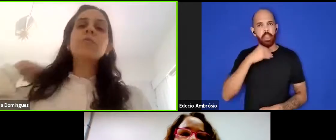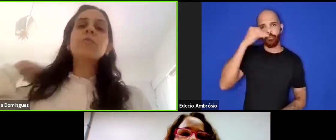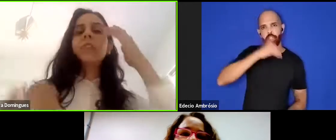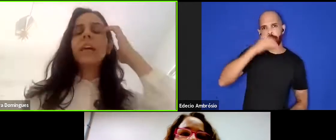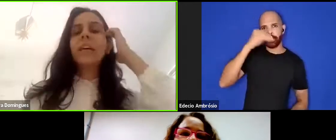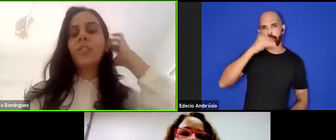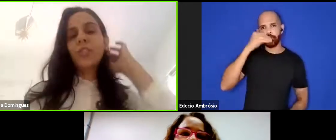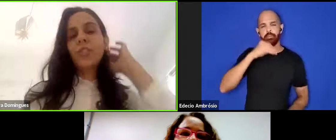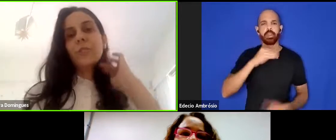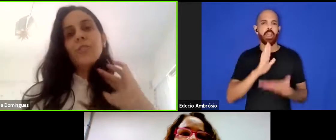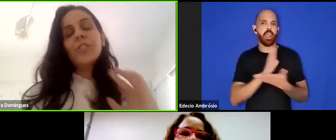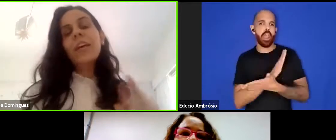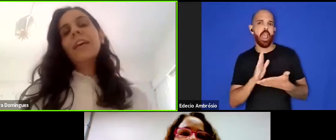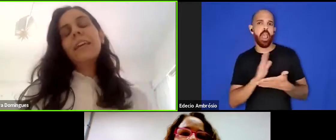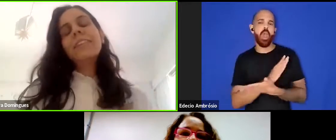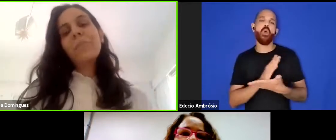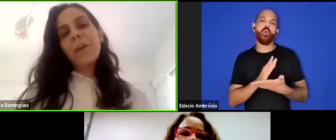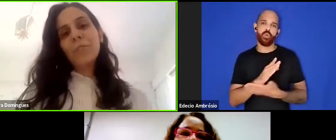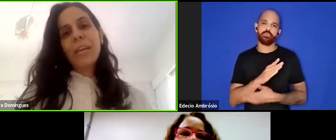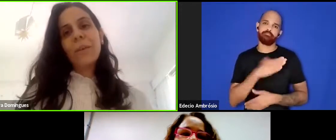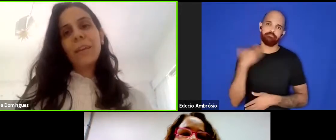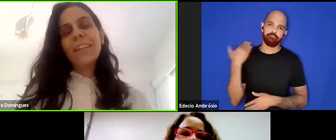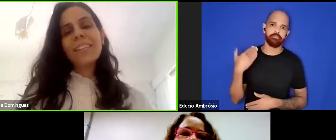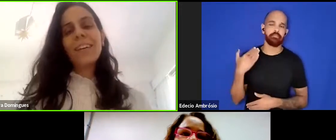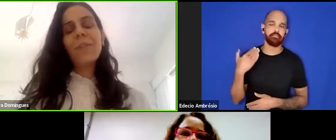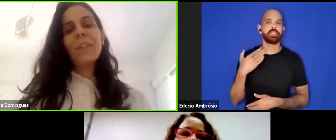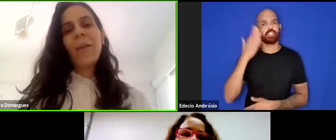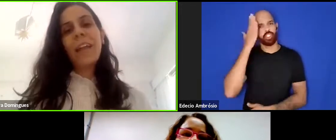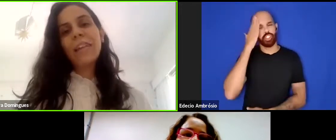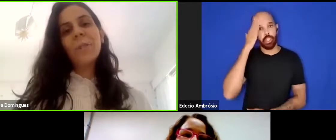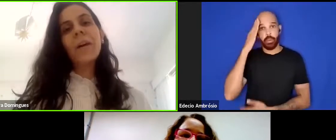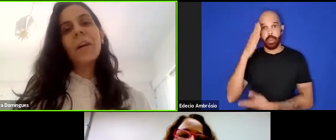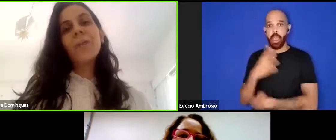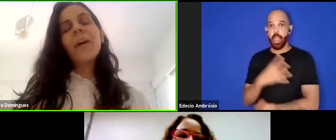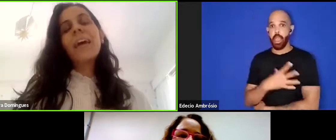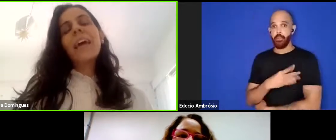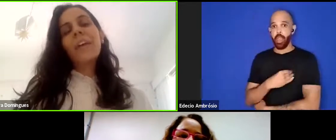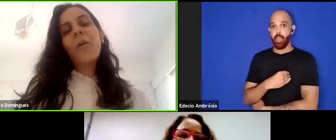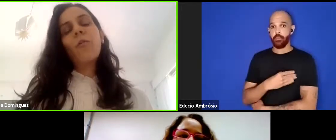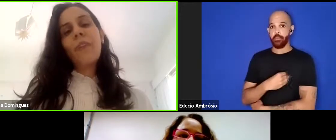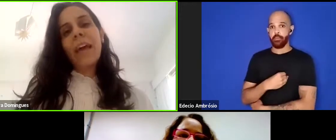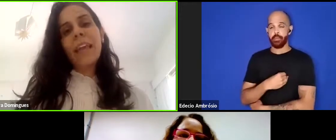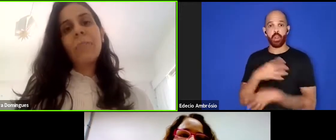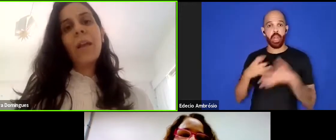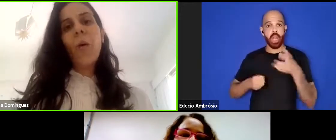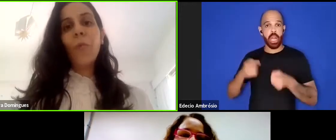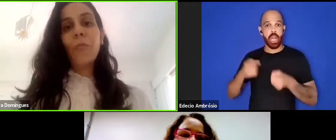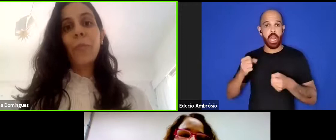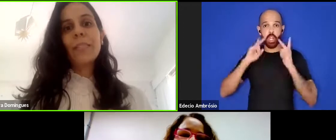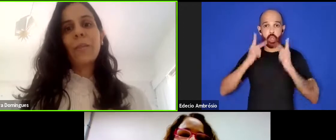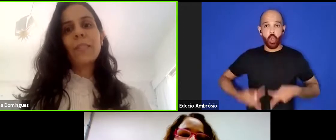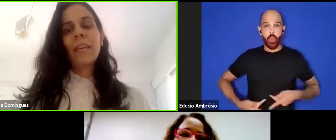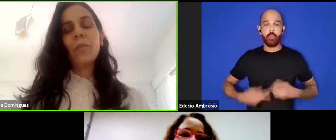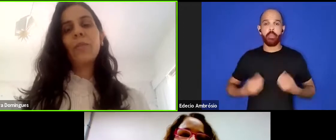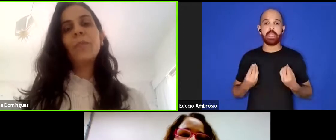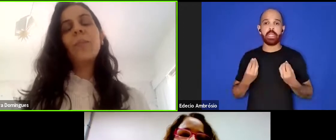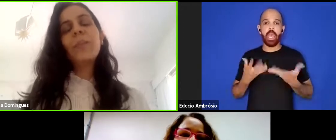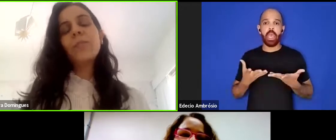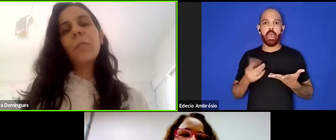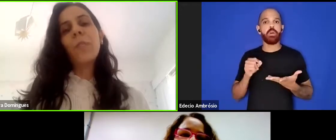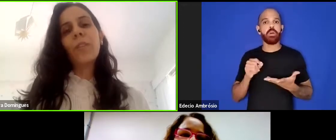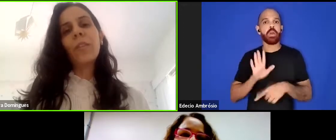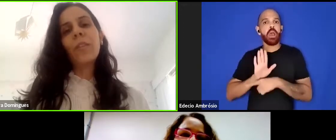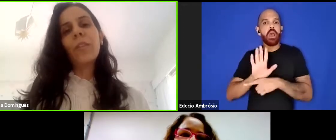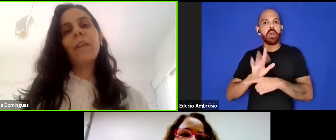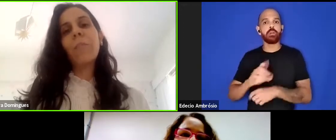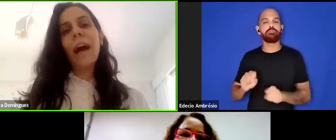a alguns desfechos negativos. E sabemos que a amamentação, né, o leite humano, ele confere aí melhor conformação à saúde, e por